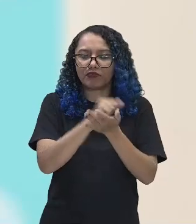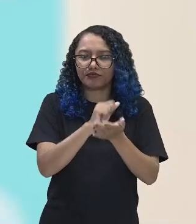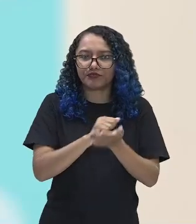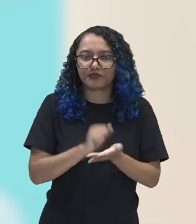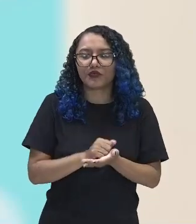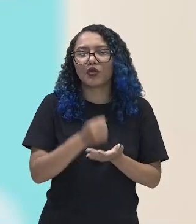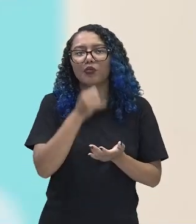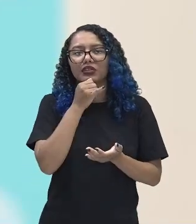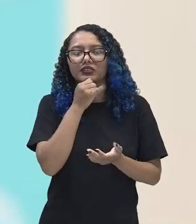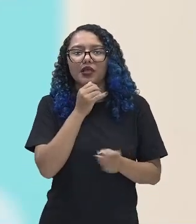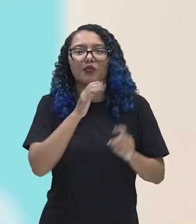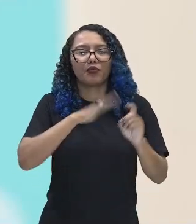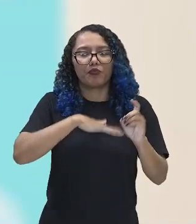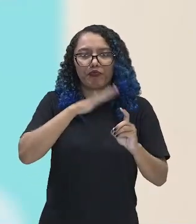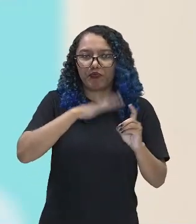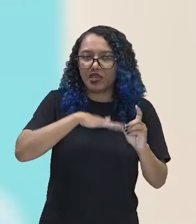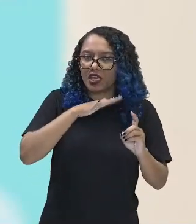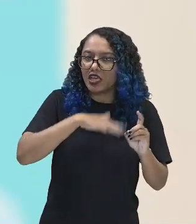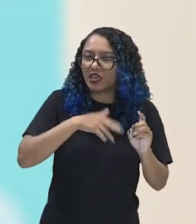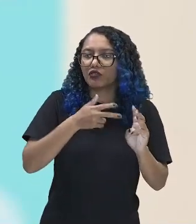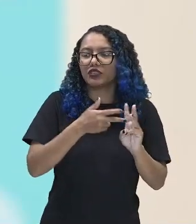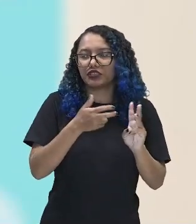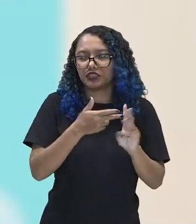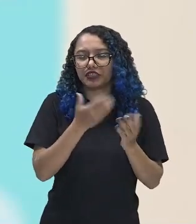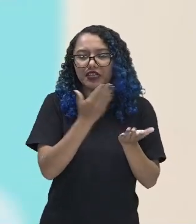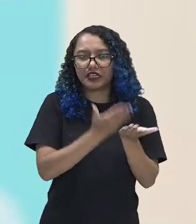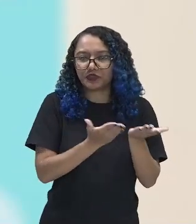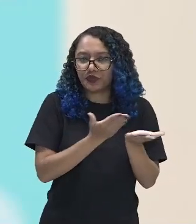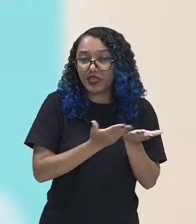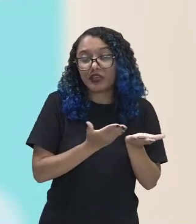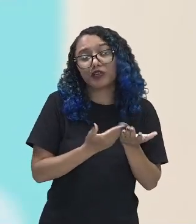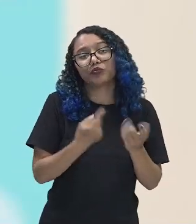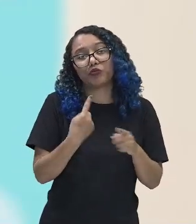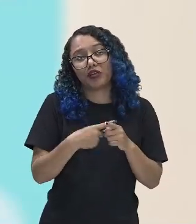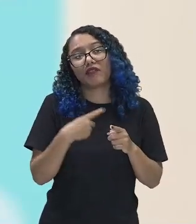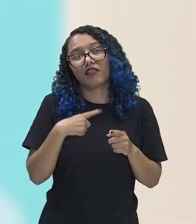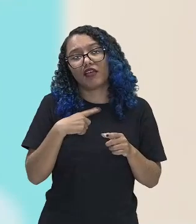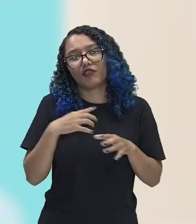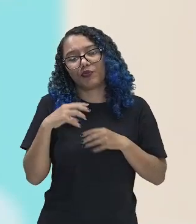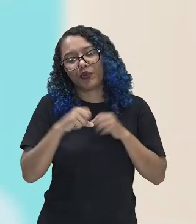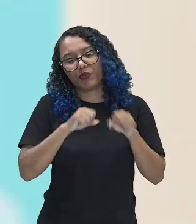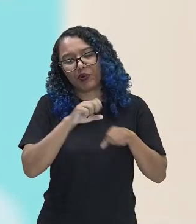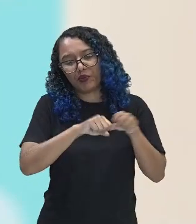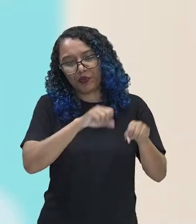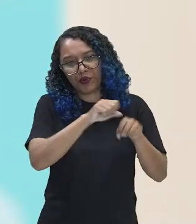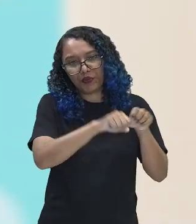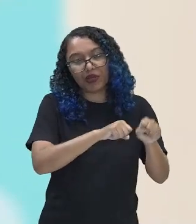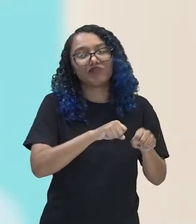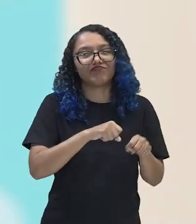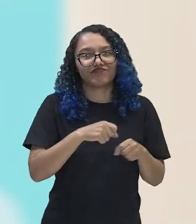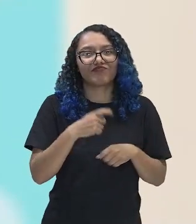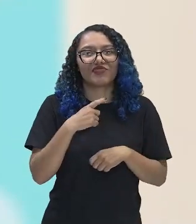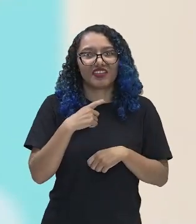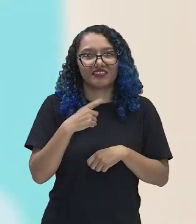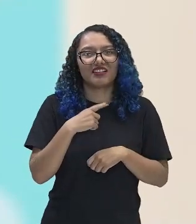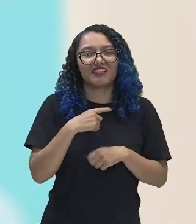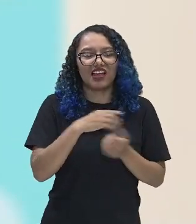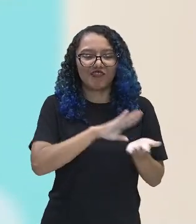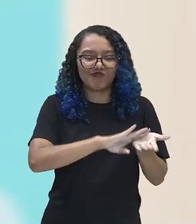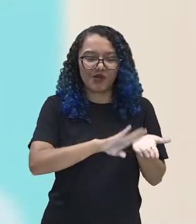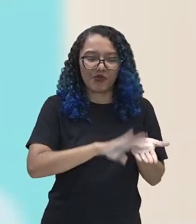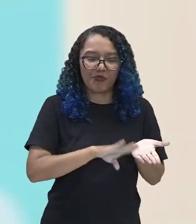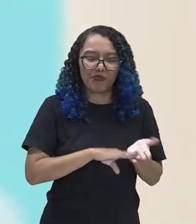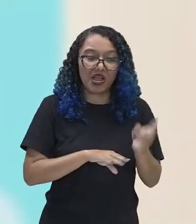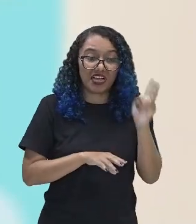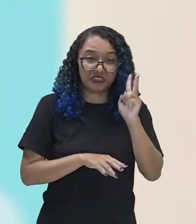mitos indígenas, né, que foram se perdendo devido ao processo civilizatório. Os portugueses realmente tentaram apagar toda essa história,